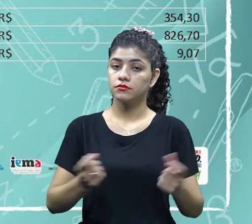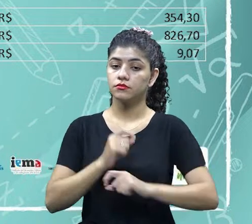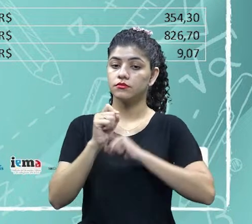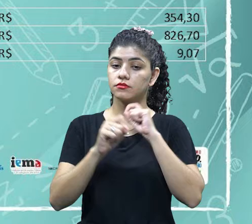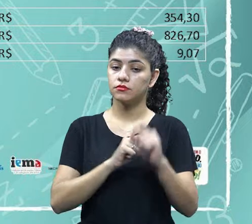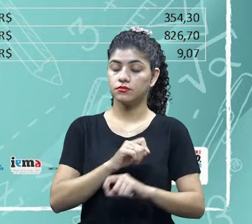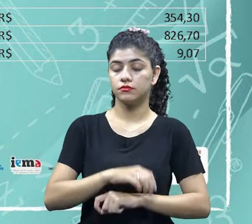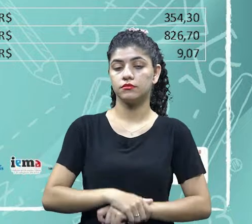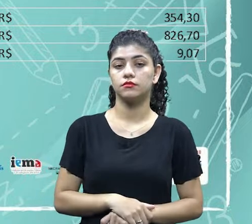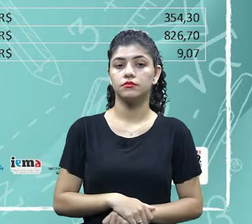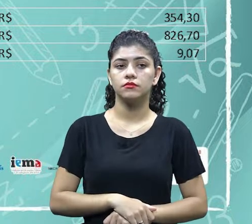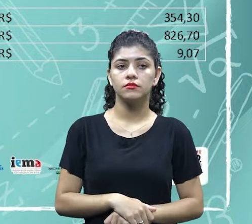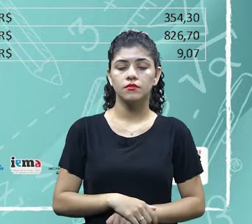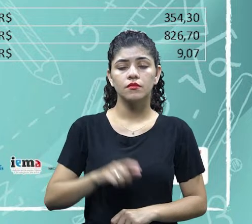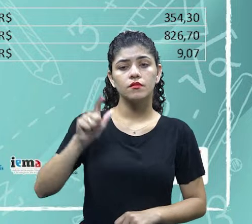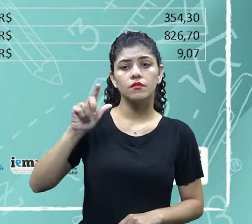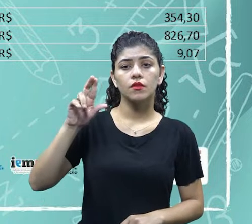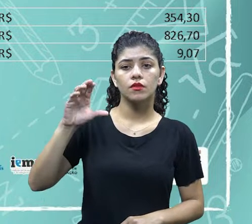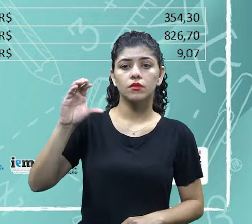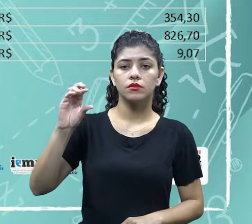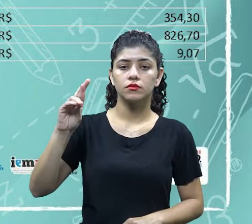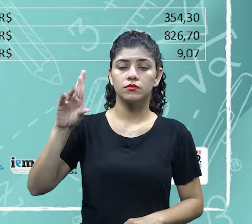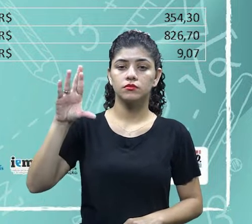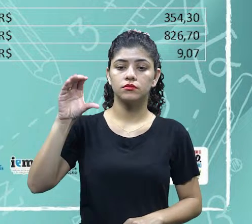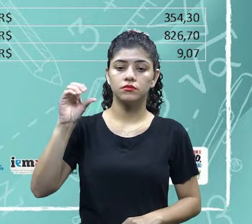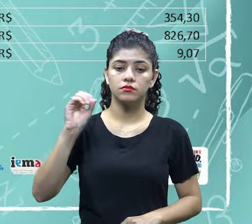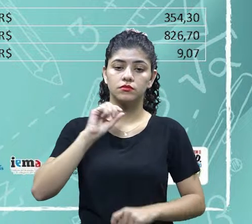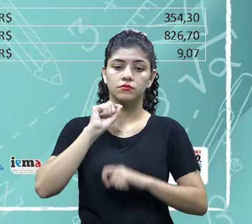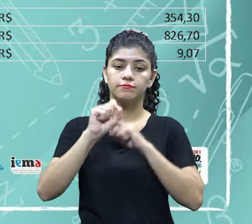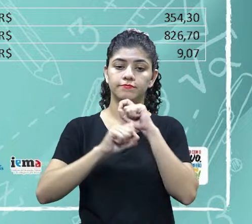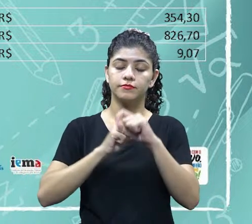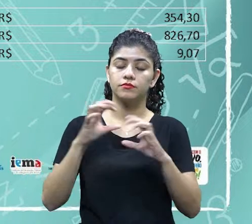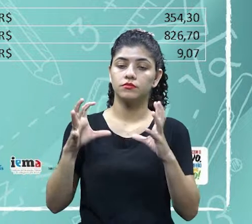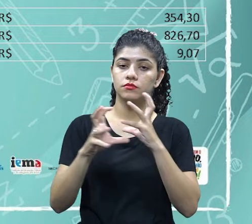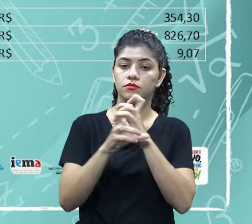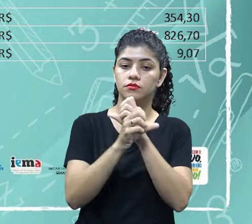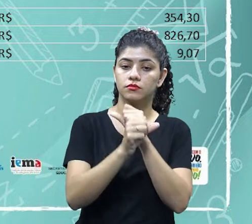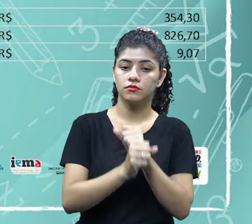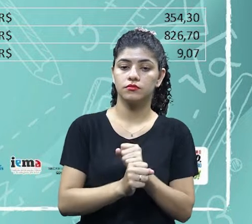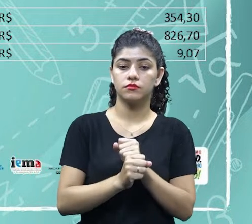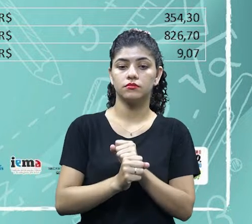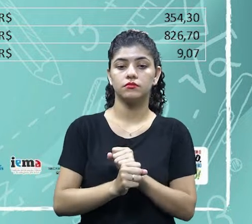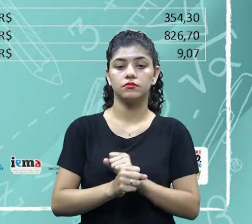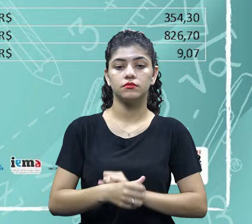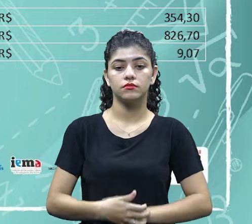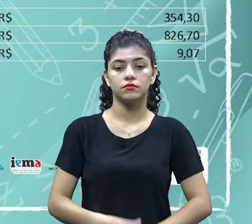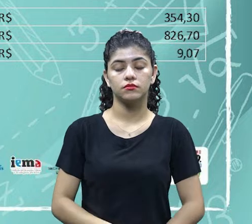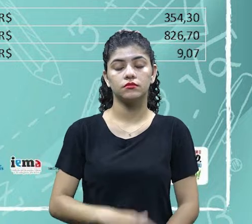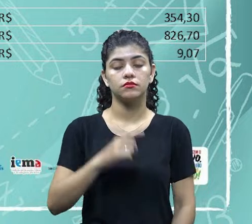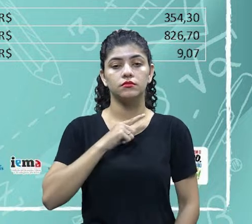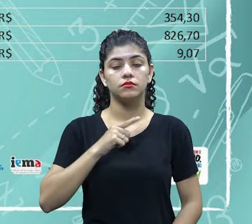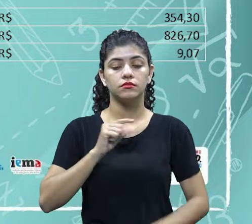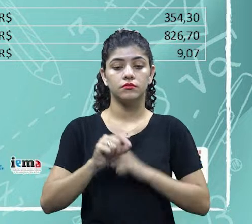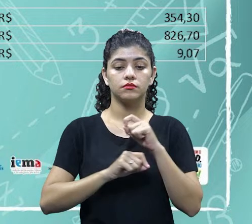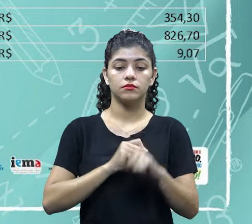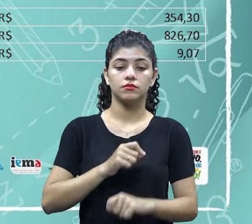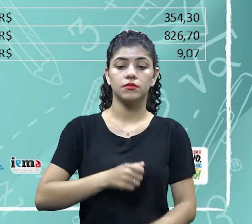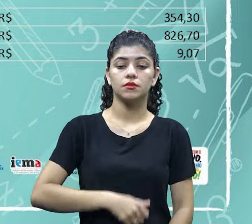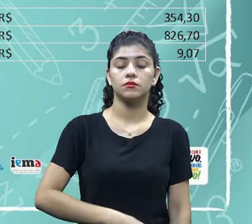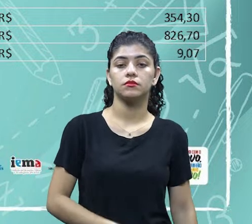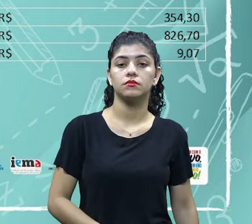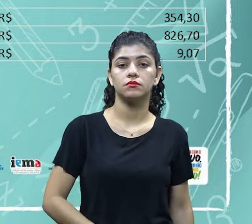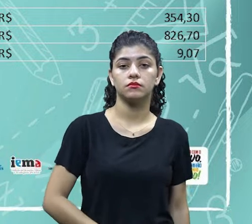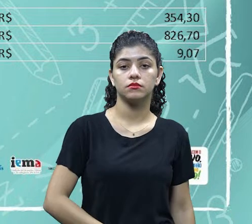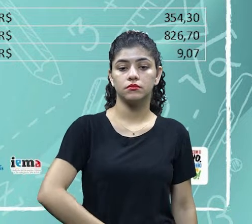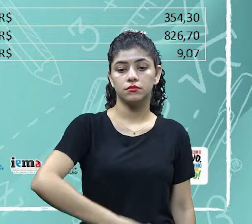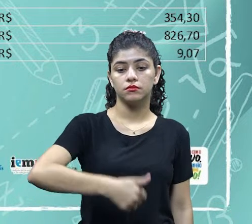3.319. Para apurar o lucro é muito simples, é só deduzir a despesa do valor total da receita. Então, nós teremos um